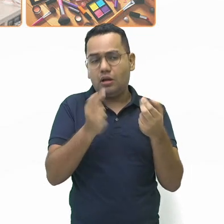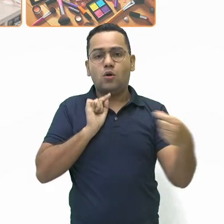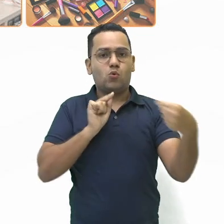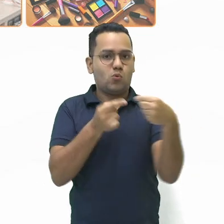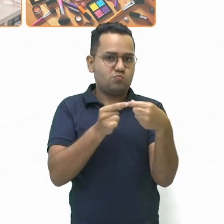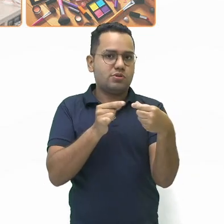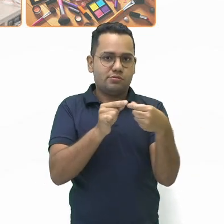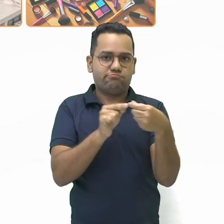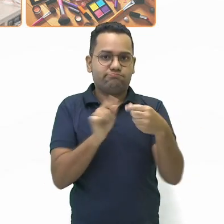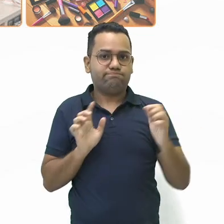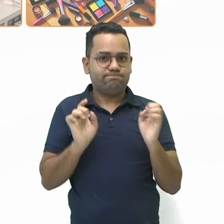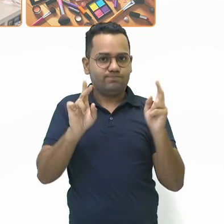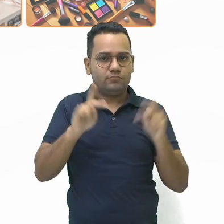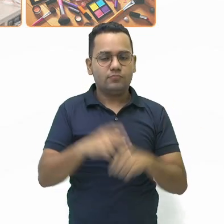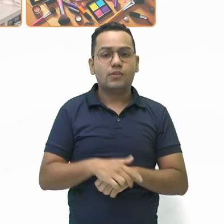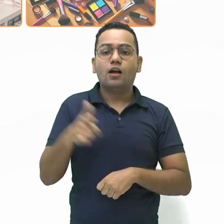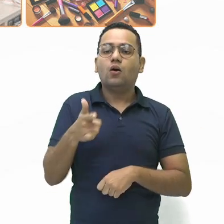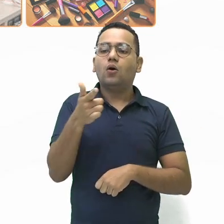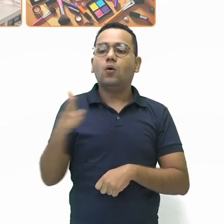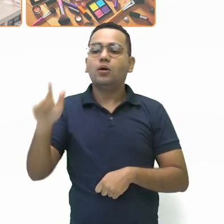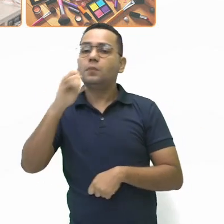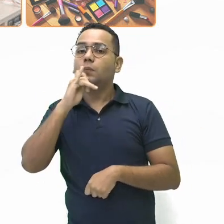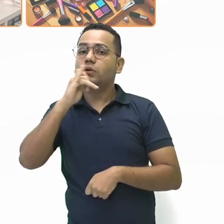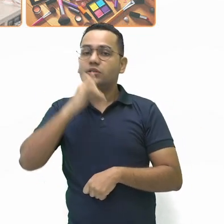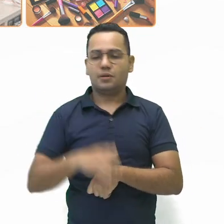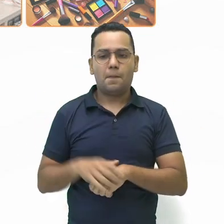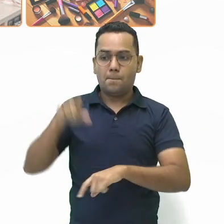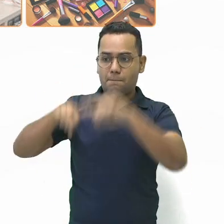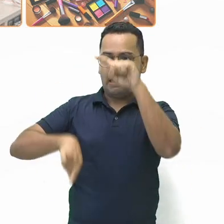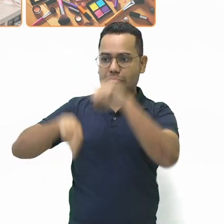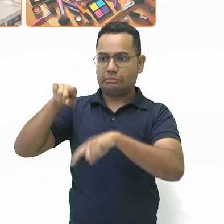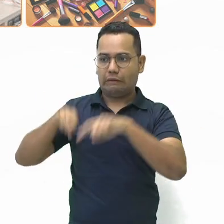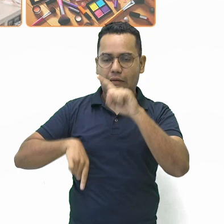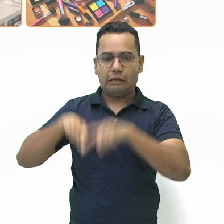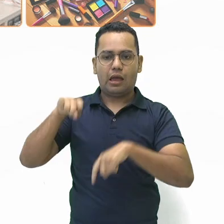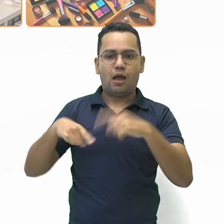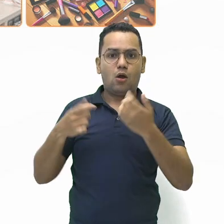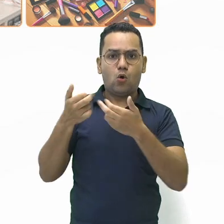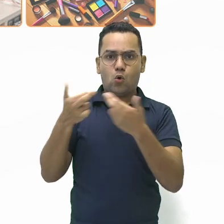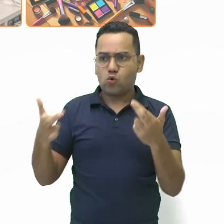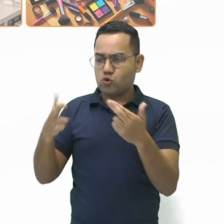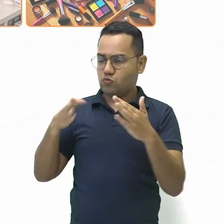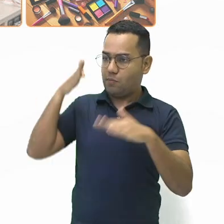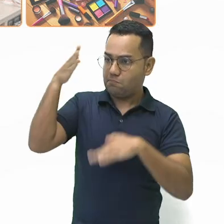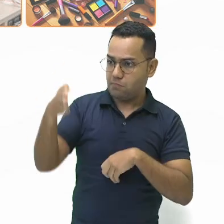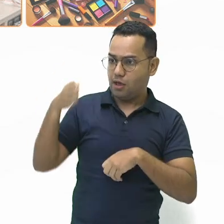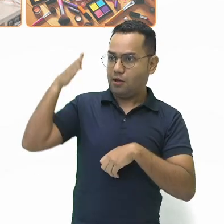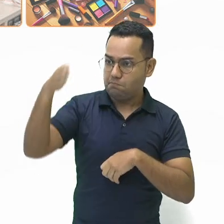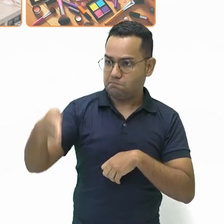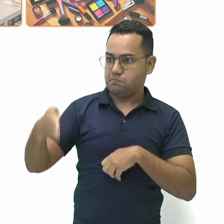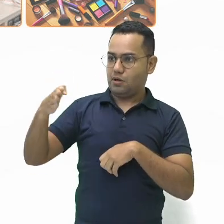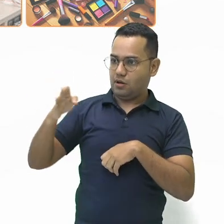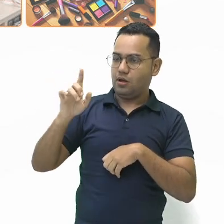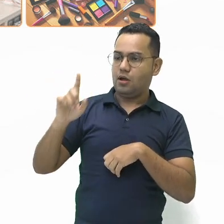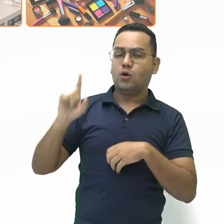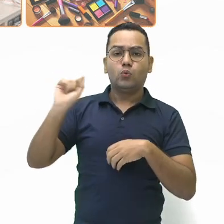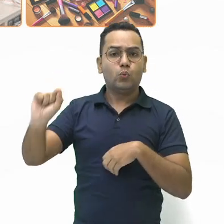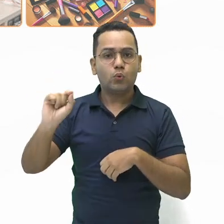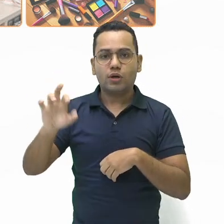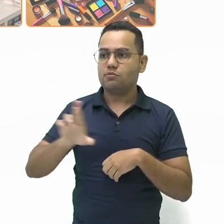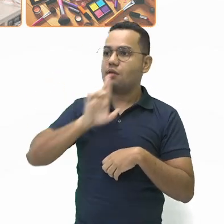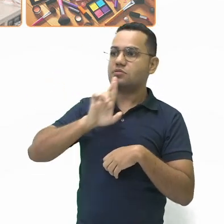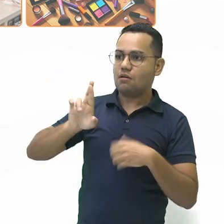ali, normal, é uma coisa. Outra coisa é você querer sempre ficar querendo comer naquele restaurante caríssimo,